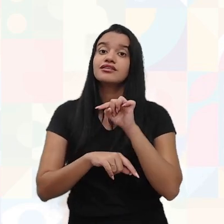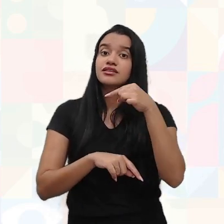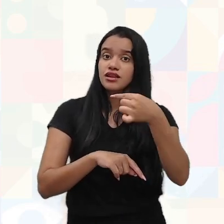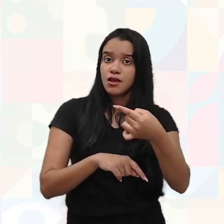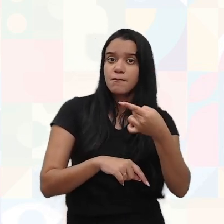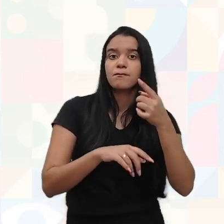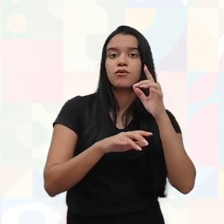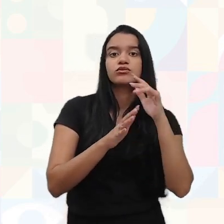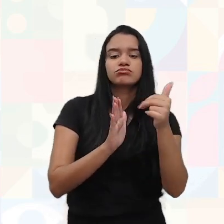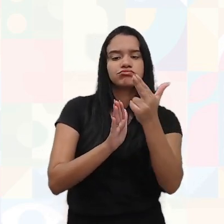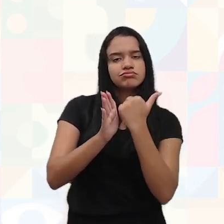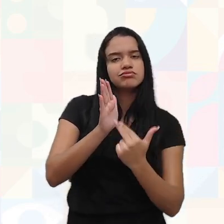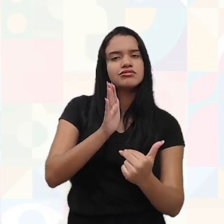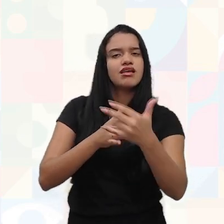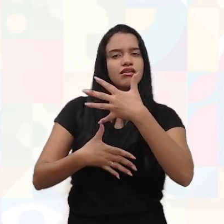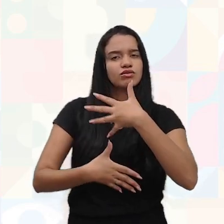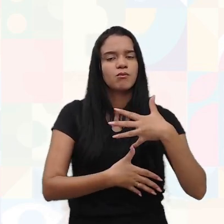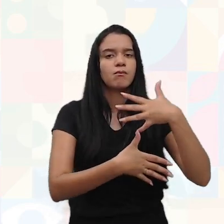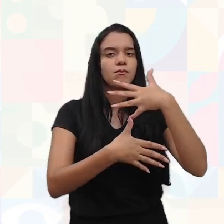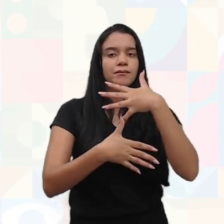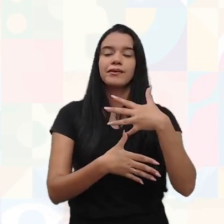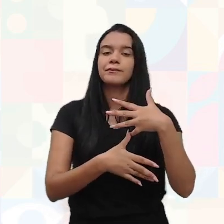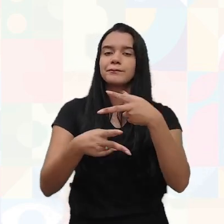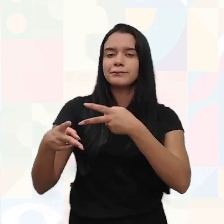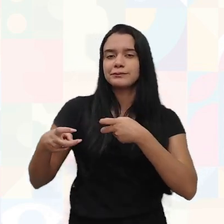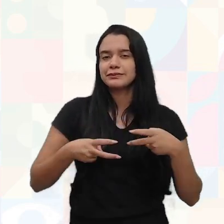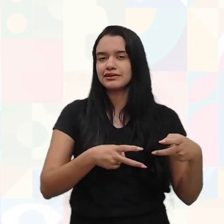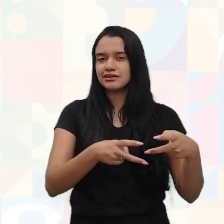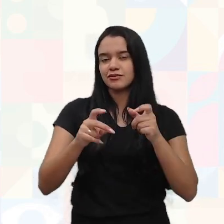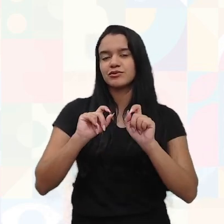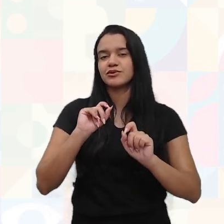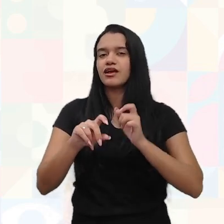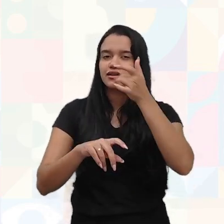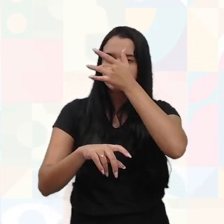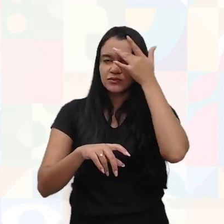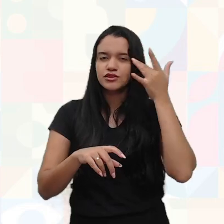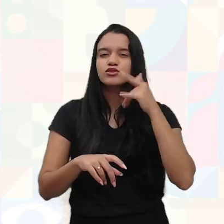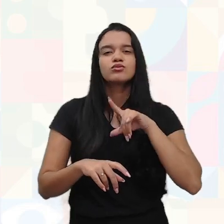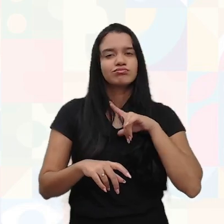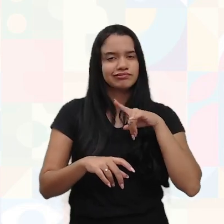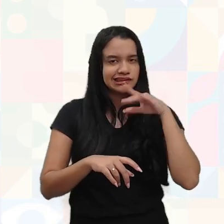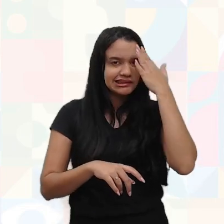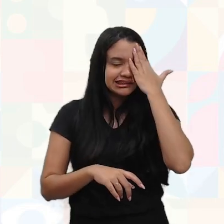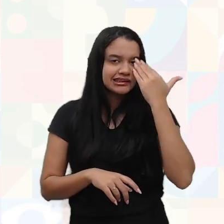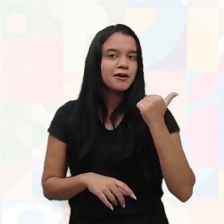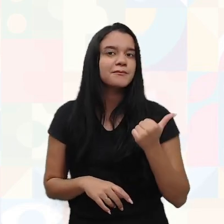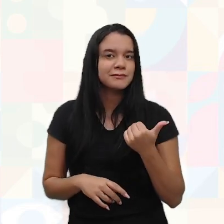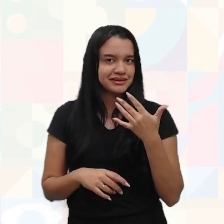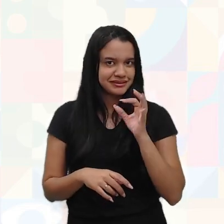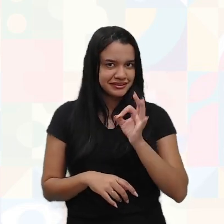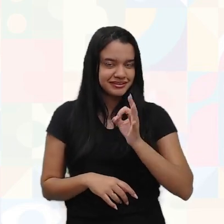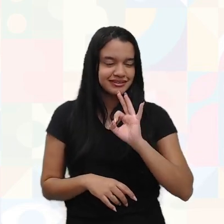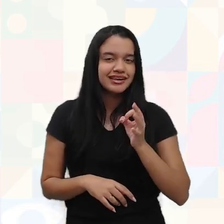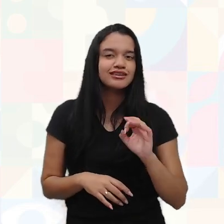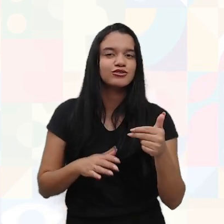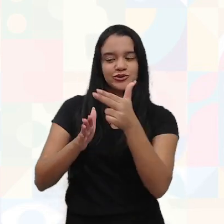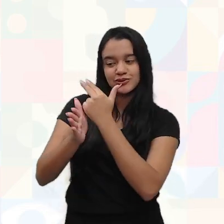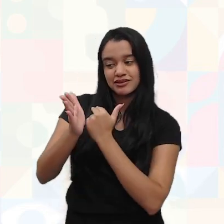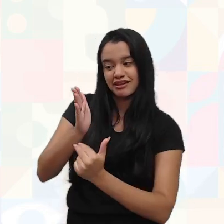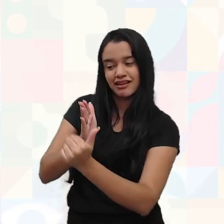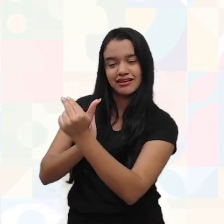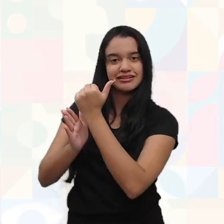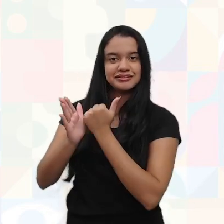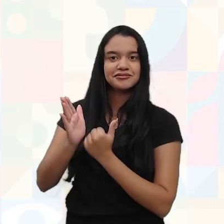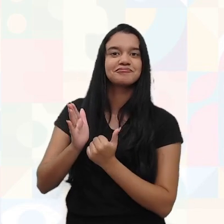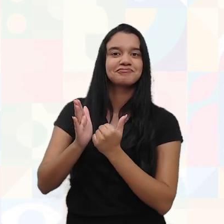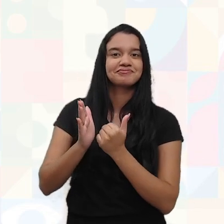no mapa. Então a gente percebe que nessa época o pessoal já tinha um domínio bastante apurado do que era o desenho arquitetônico,